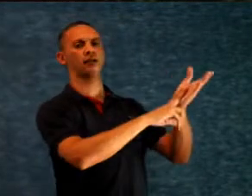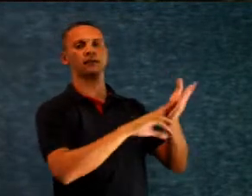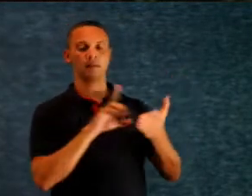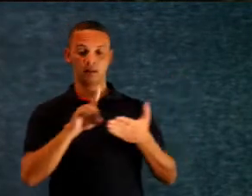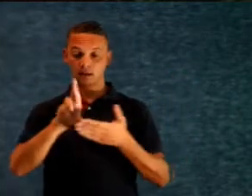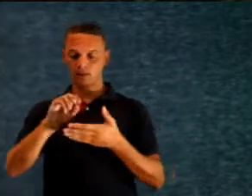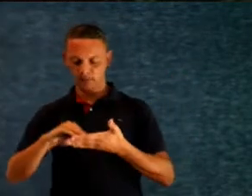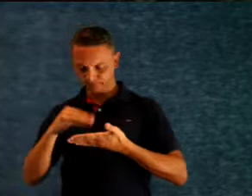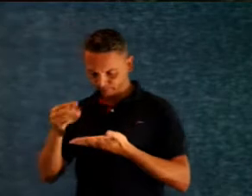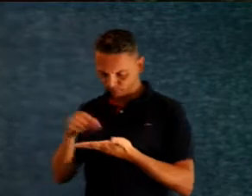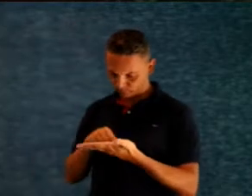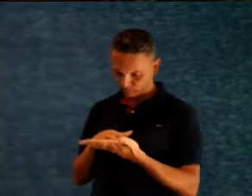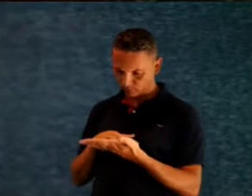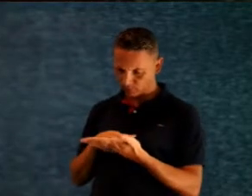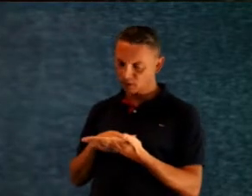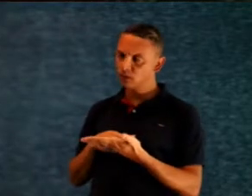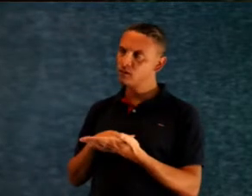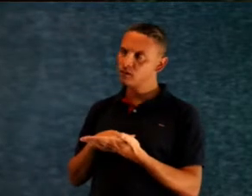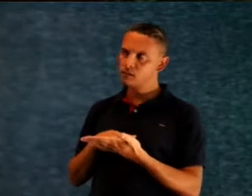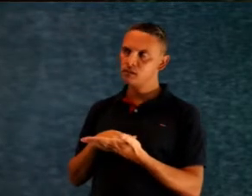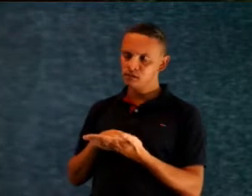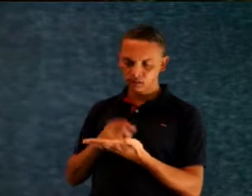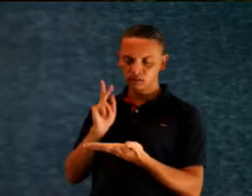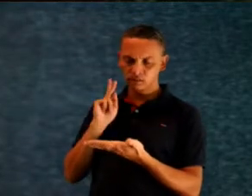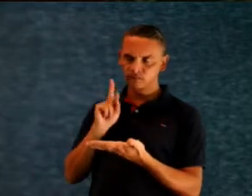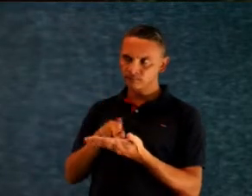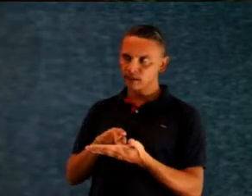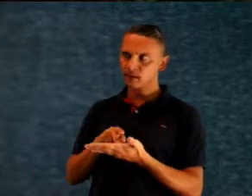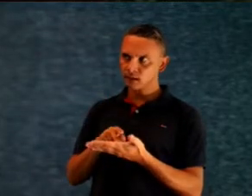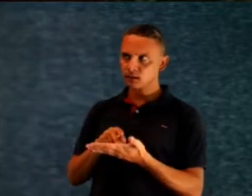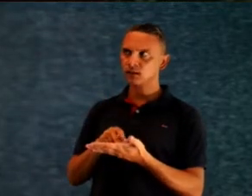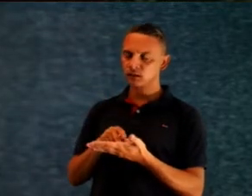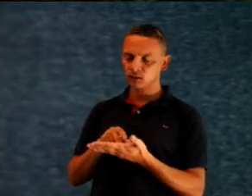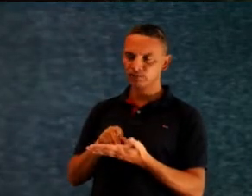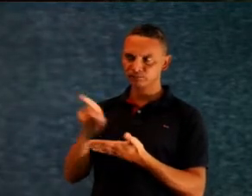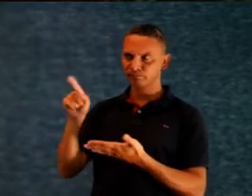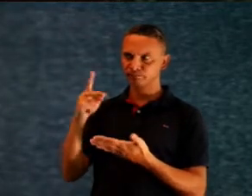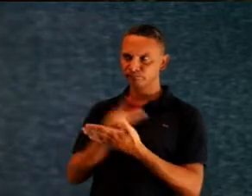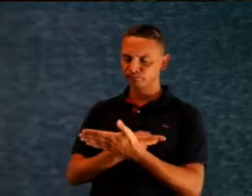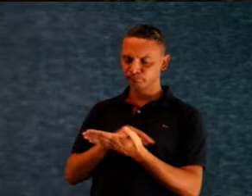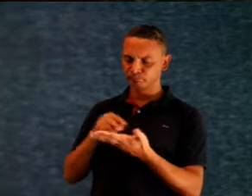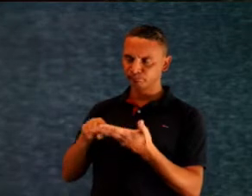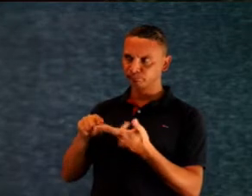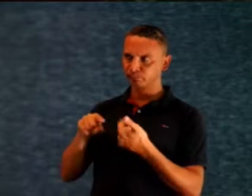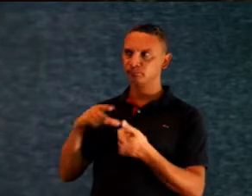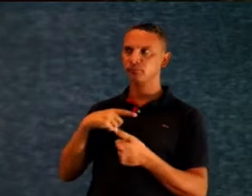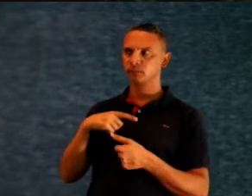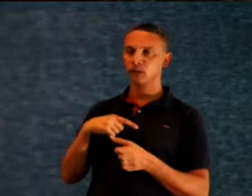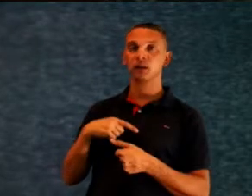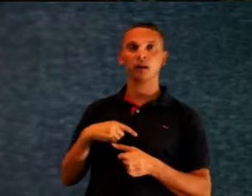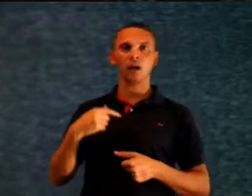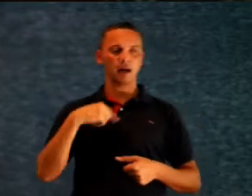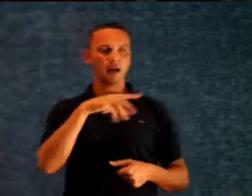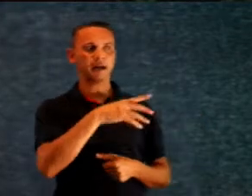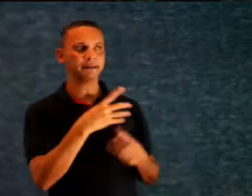gostou da honestidade com que eu pus na carta todos os meus defeitos. As qualidades não estavam lá, os defeitos todos estavam.